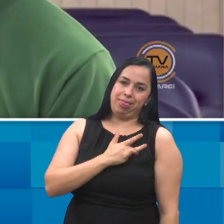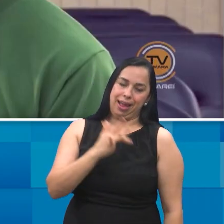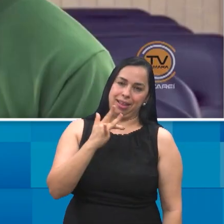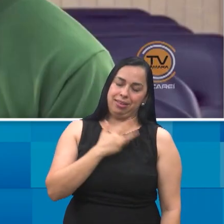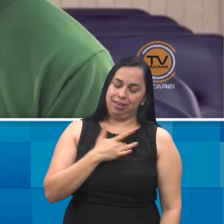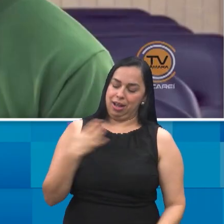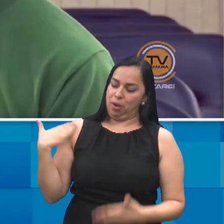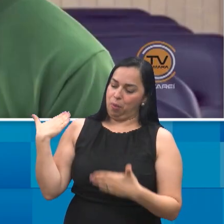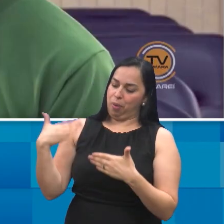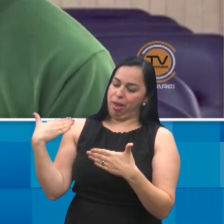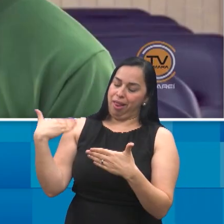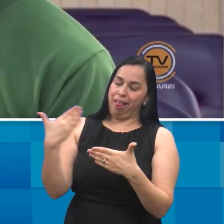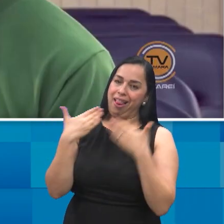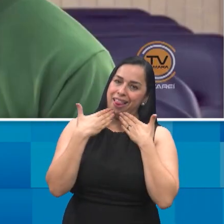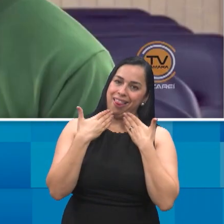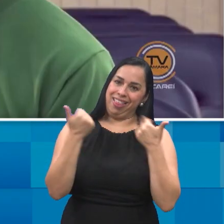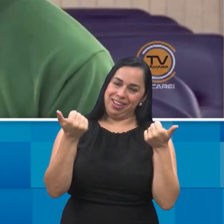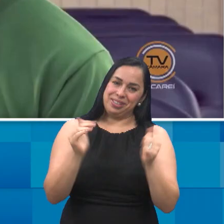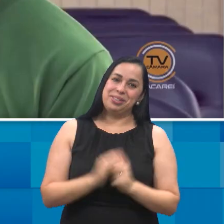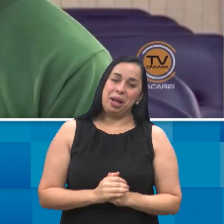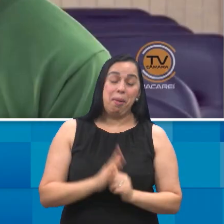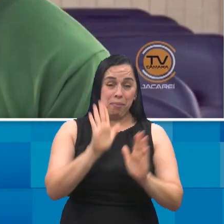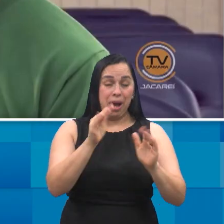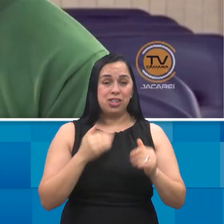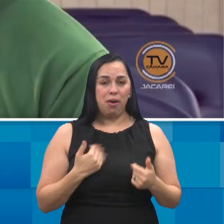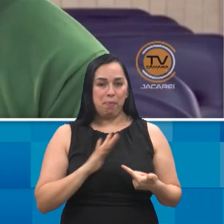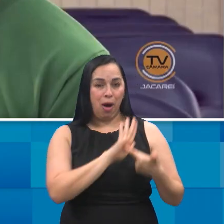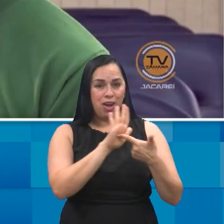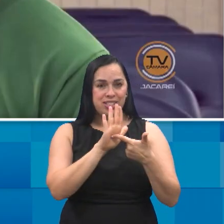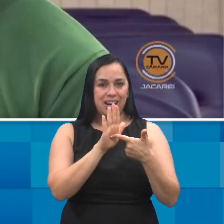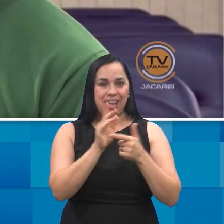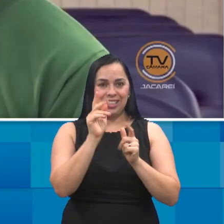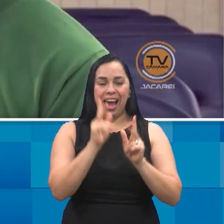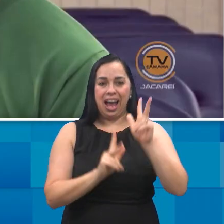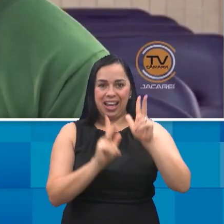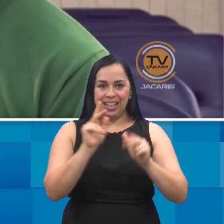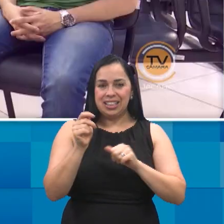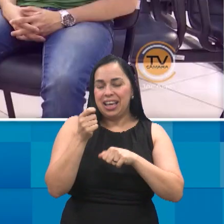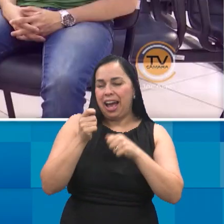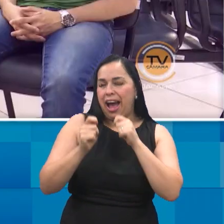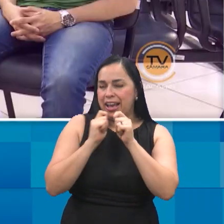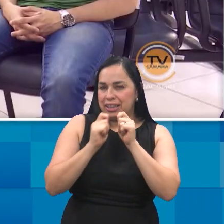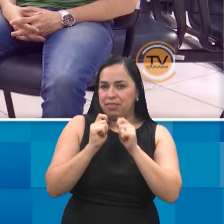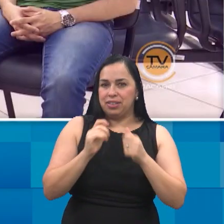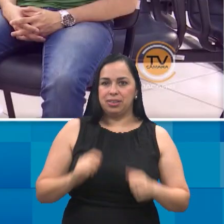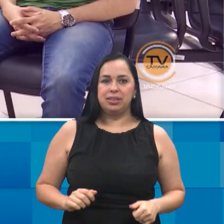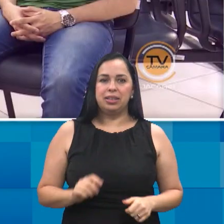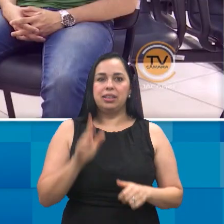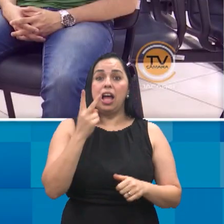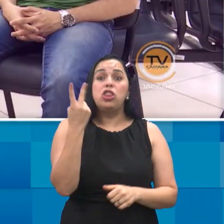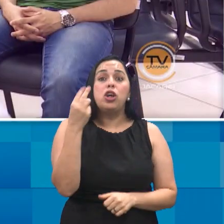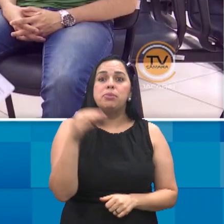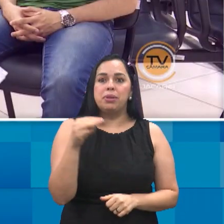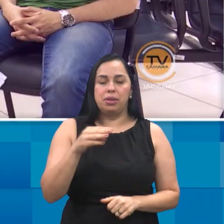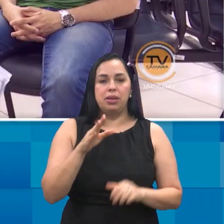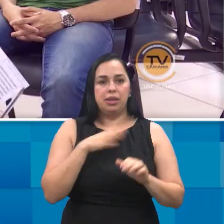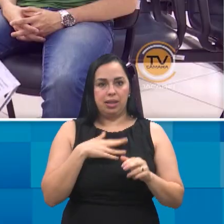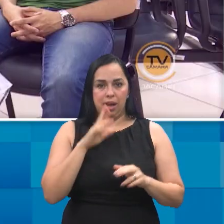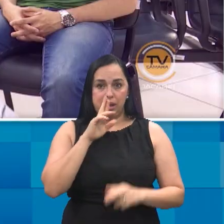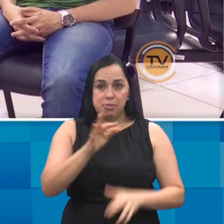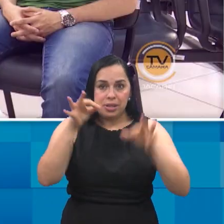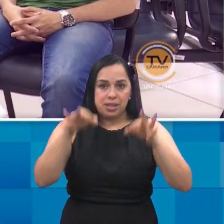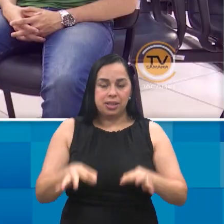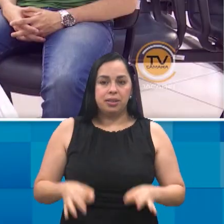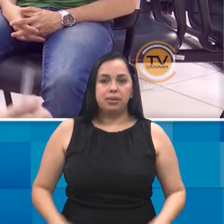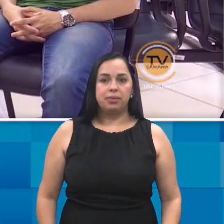né? Mas solta a entrevista aí, por gentileza, é 2 minutos ali, 2 minutos e pouco, dá a resposta completa, por favor. A gente